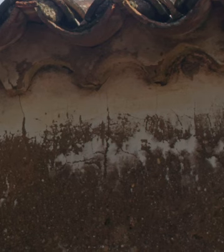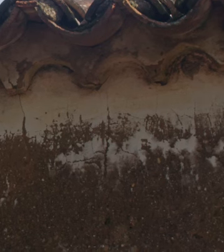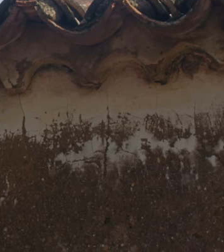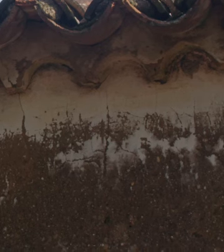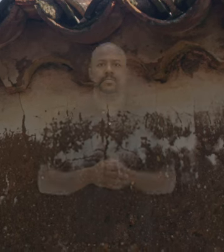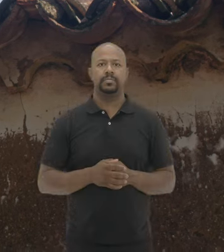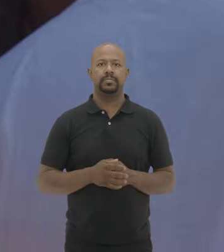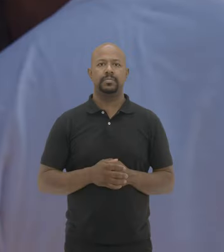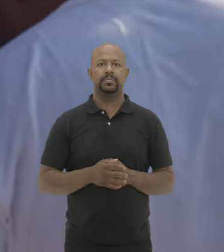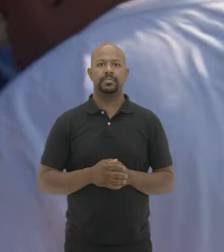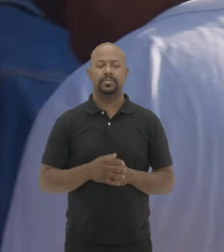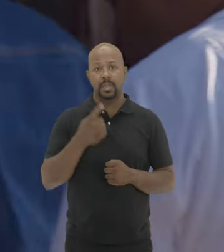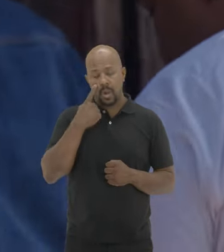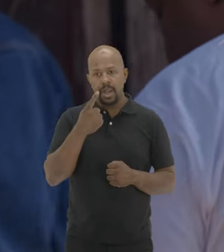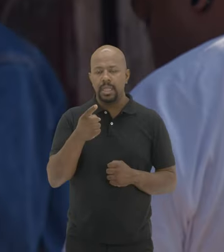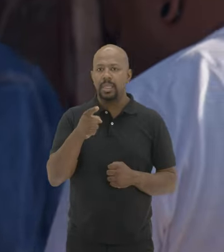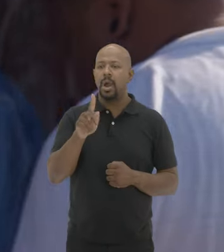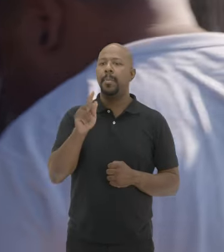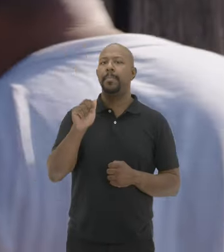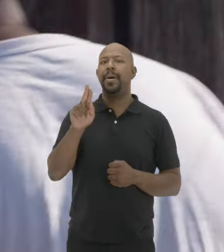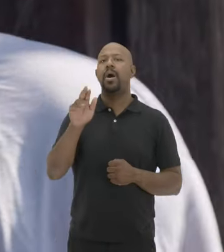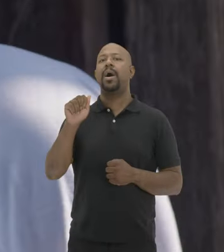as telhas eles entram na casa olha aqui